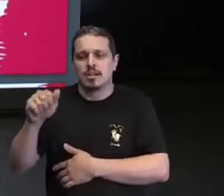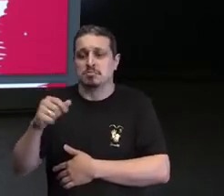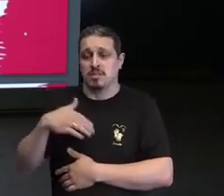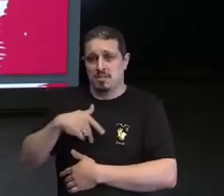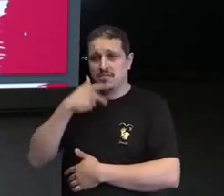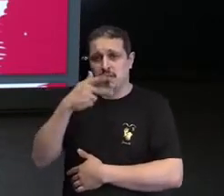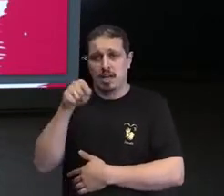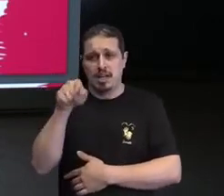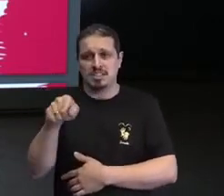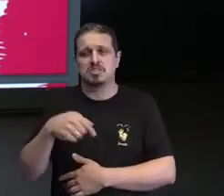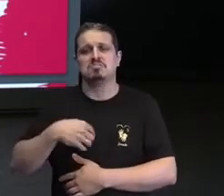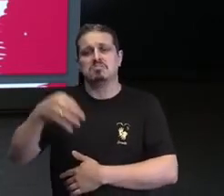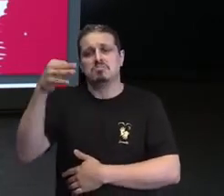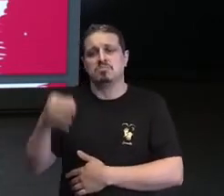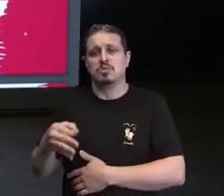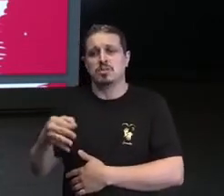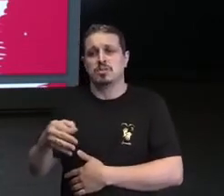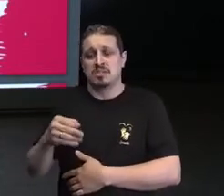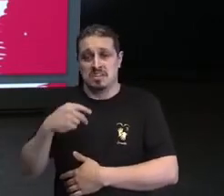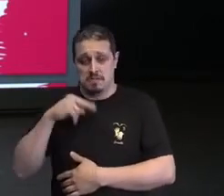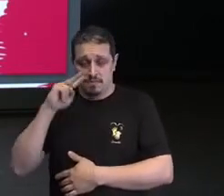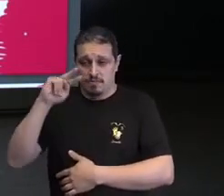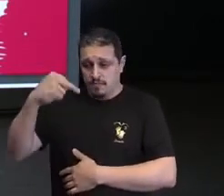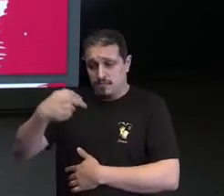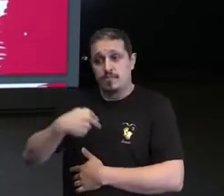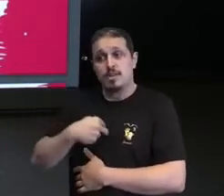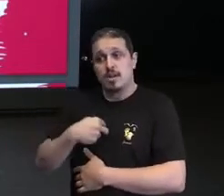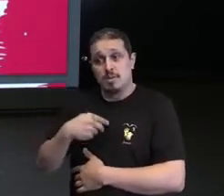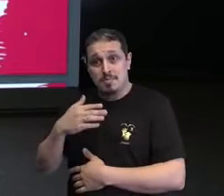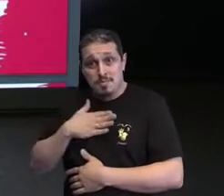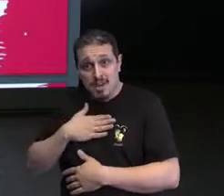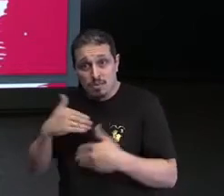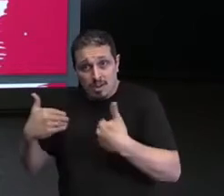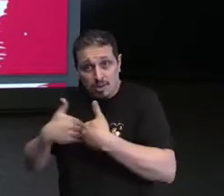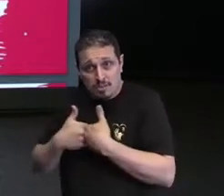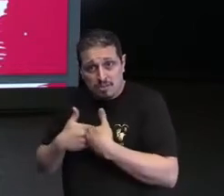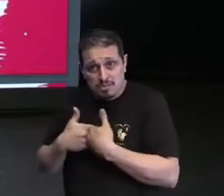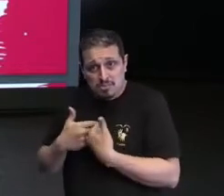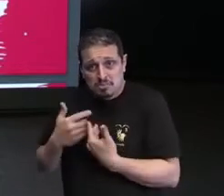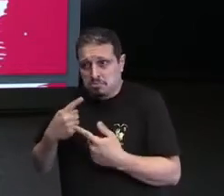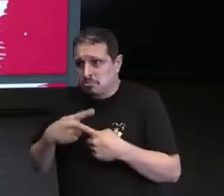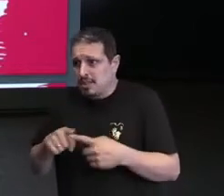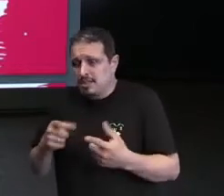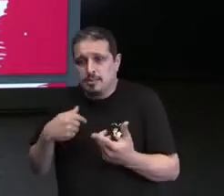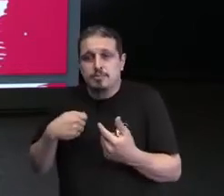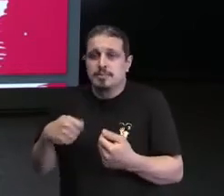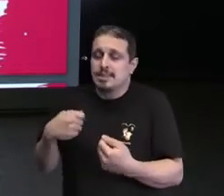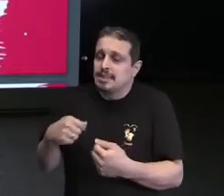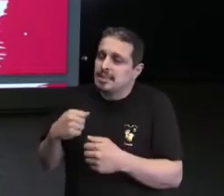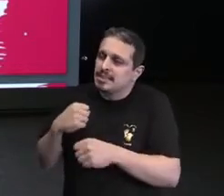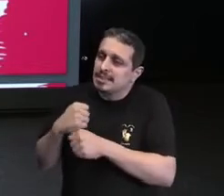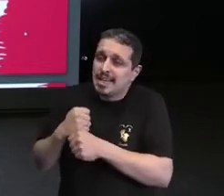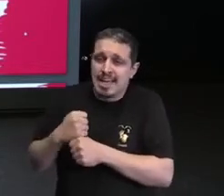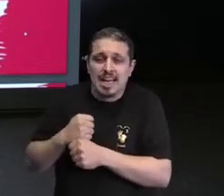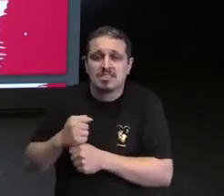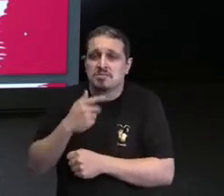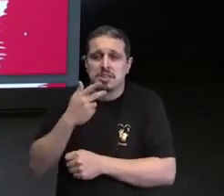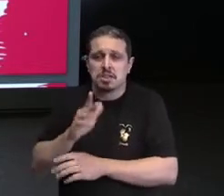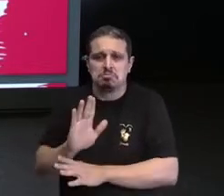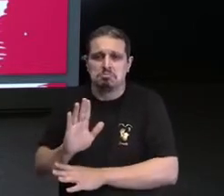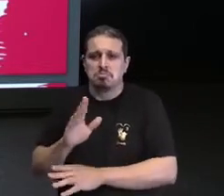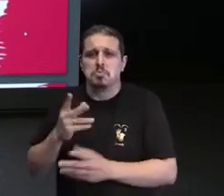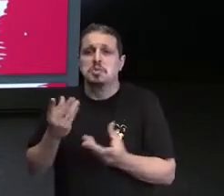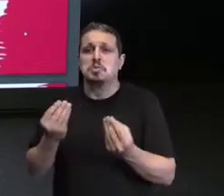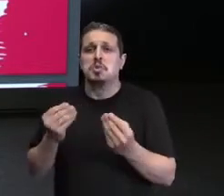e um preciso me reconhecer e sabe por quê Porque durante muito tempo não foi durante muito tempo eu fui submetida a um monte de